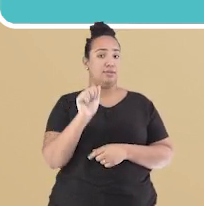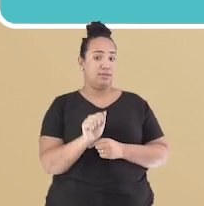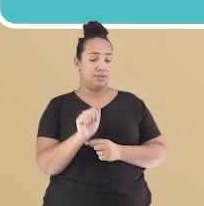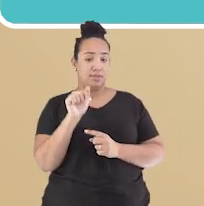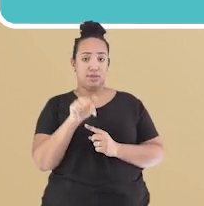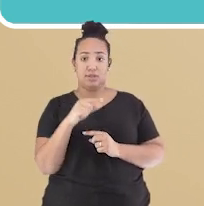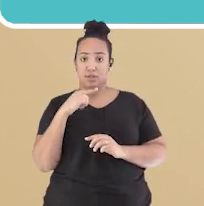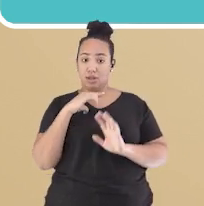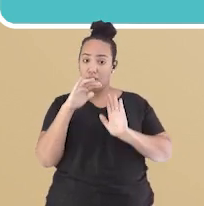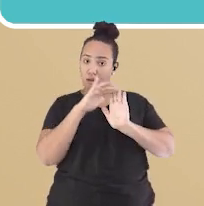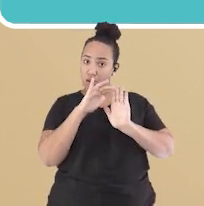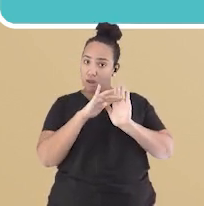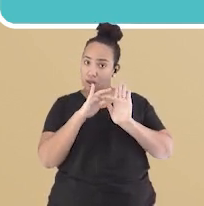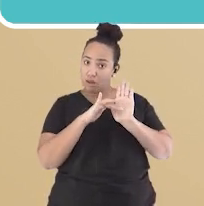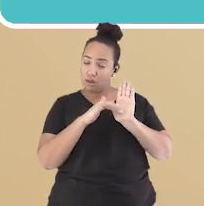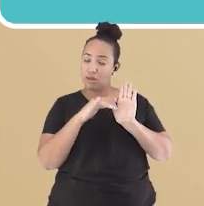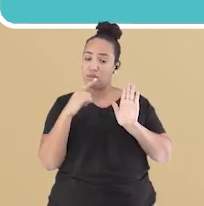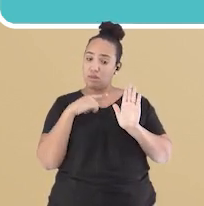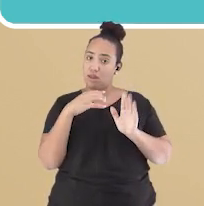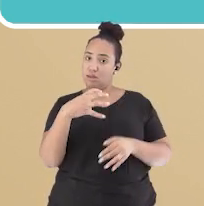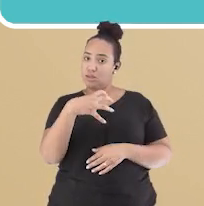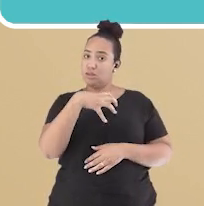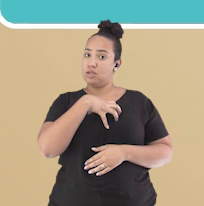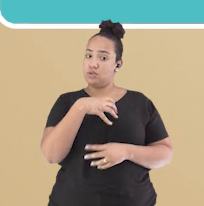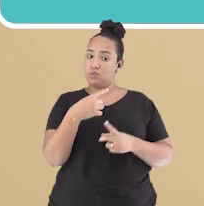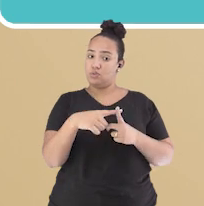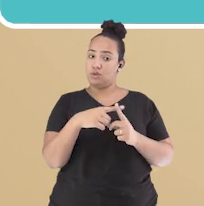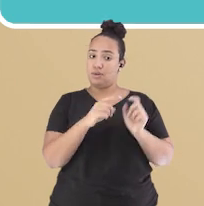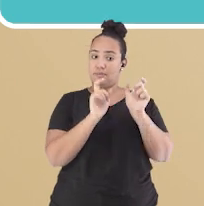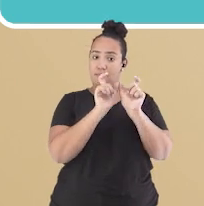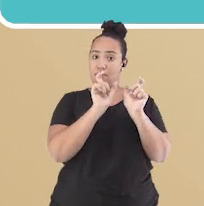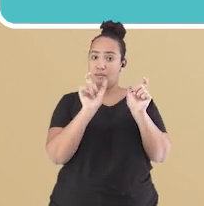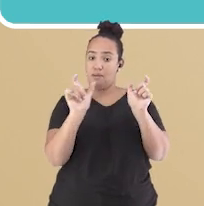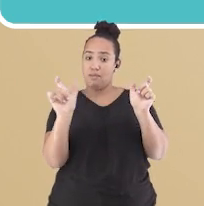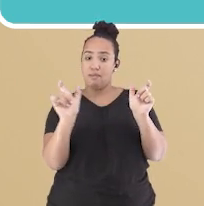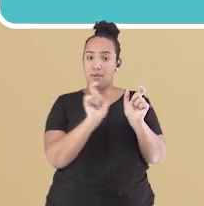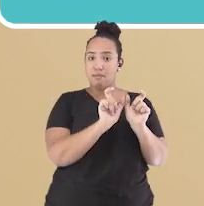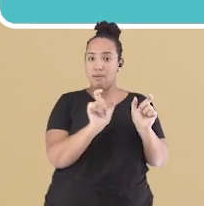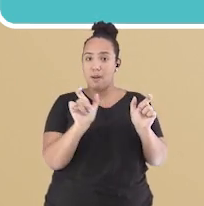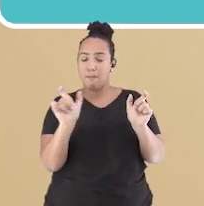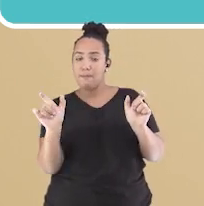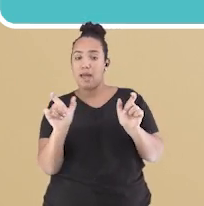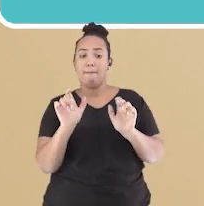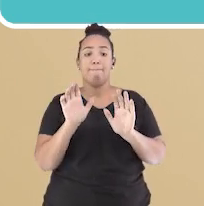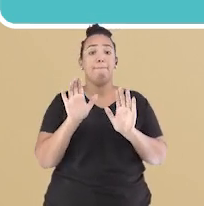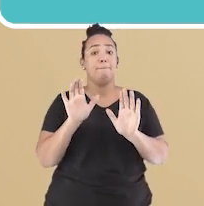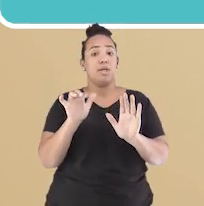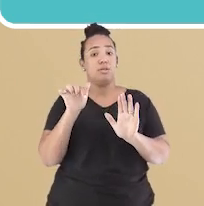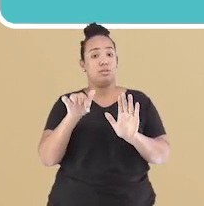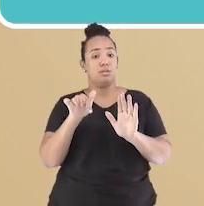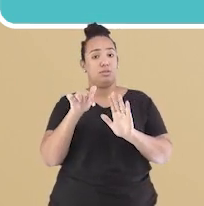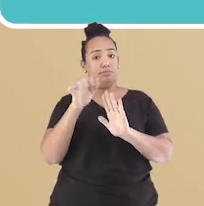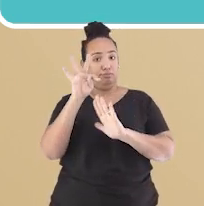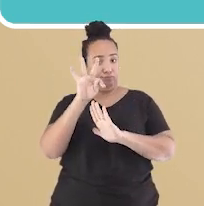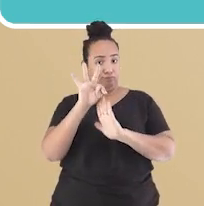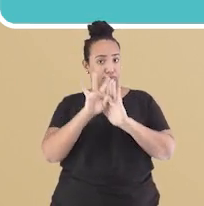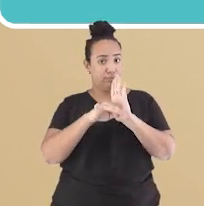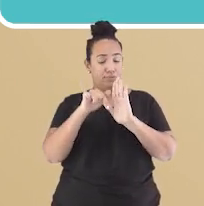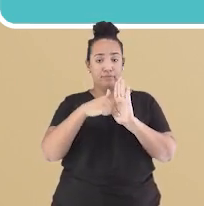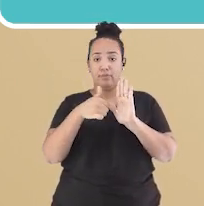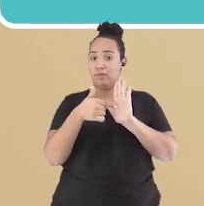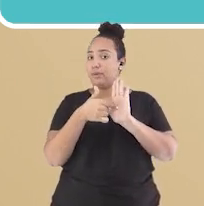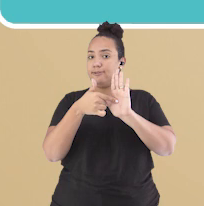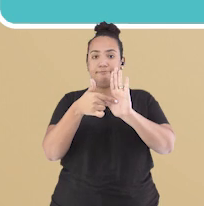conto apresenta uma sequência lógica que produz um sentido devido à disposição das palavras no texto. Contudo, a obra de Ricardo